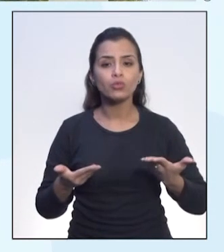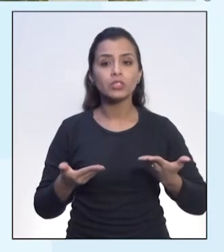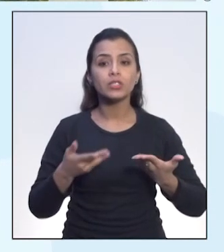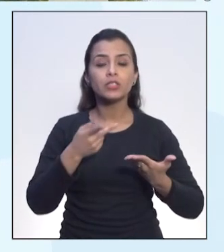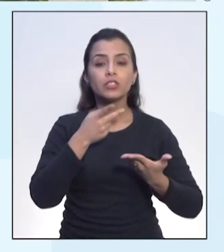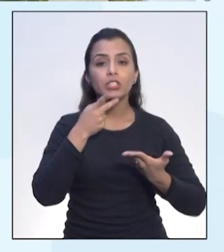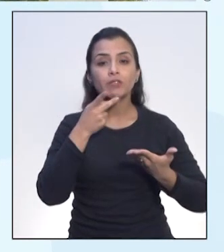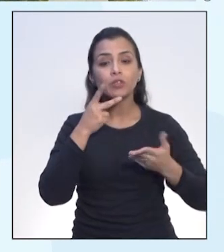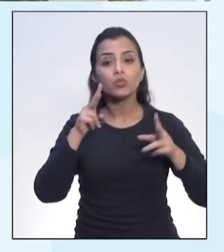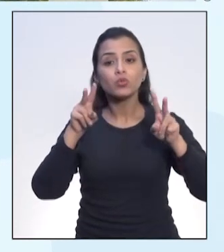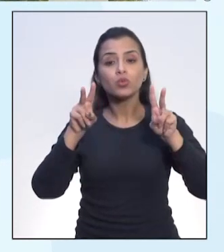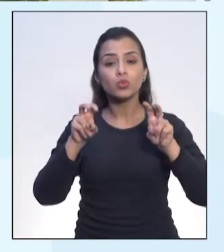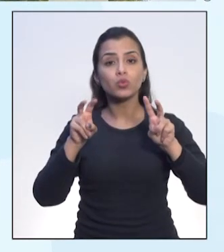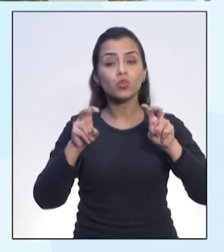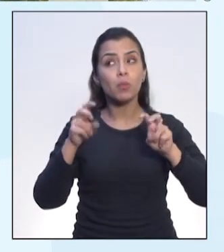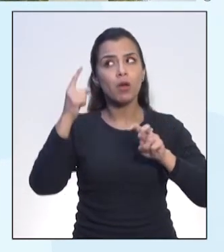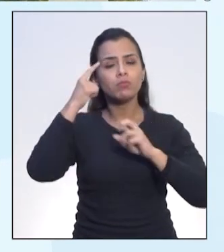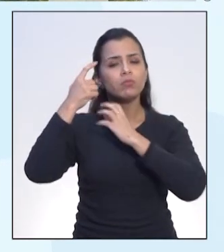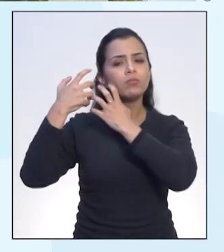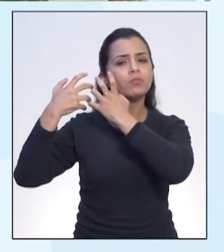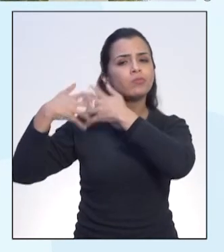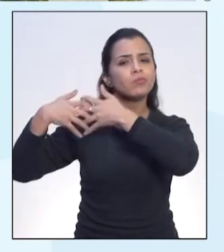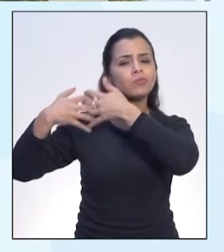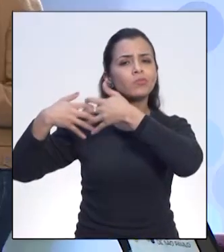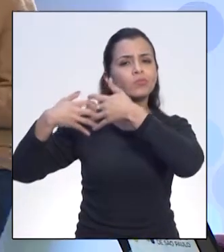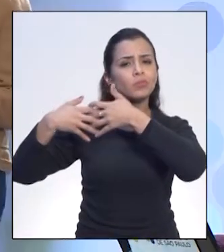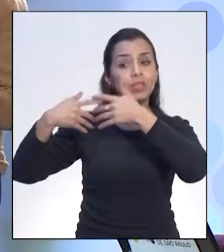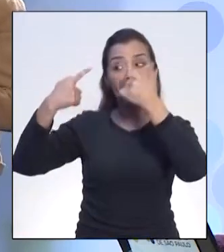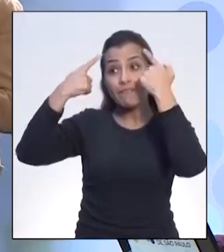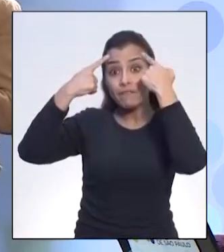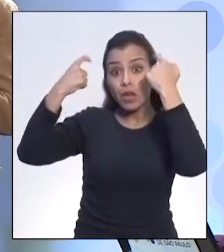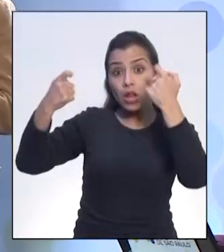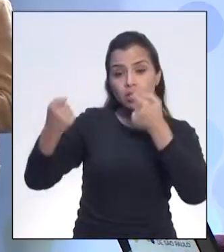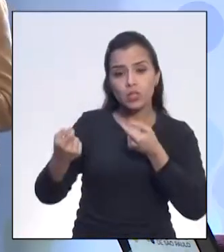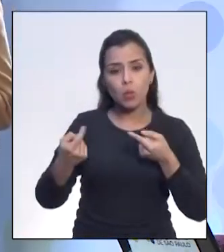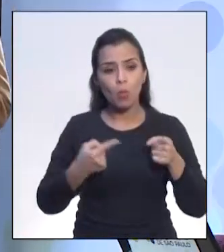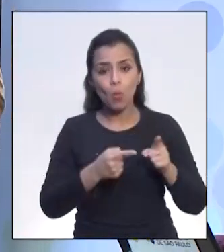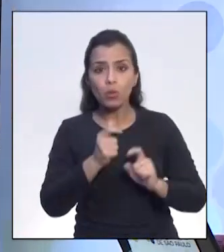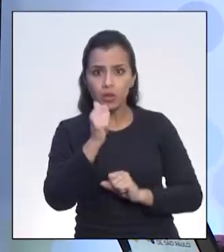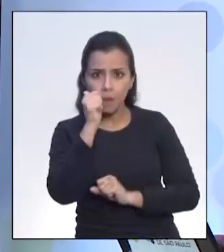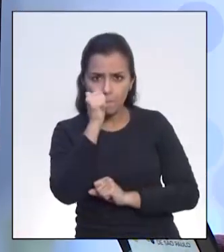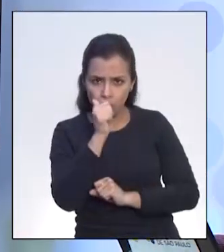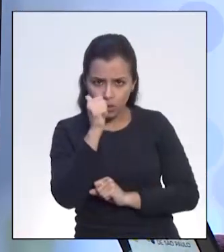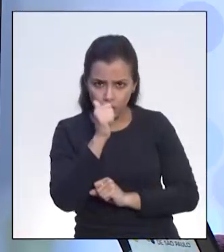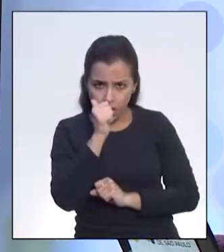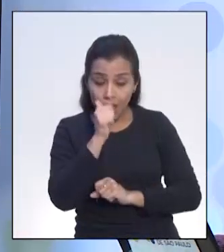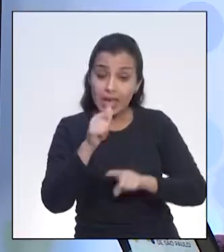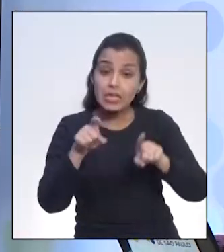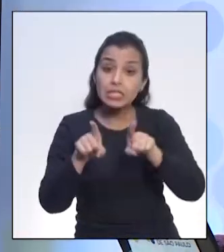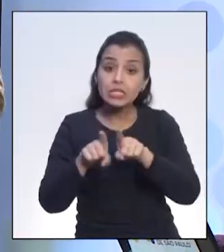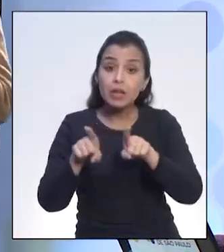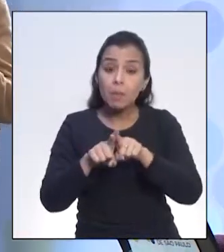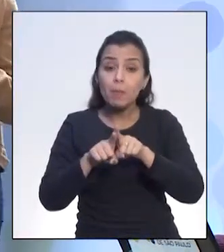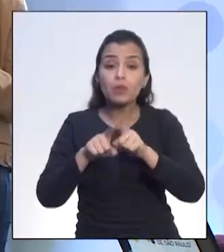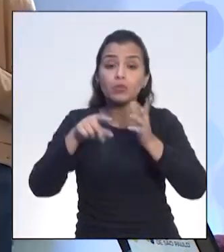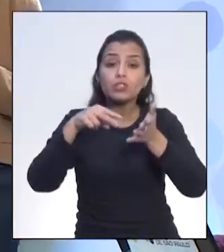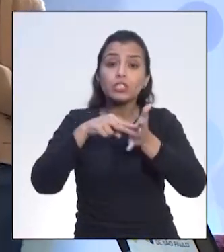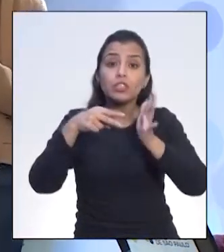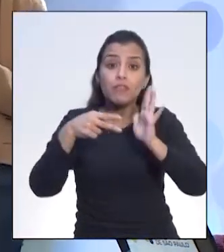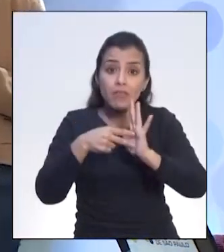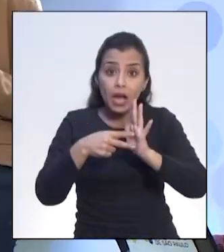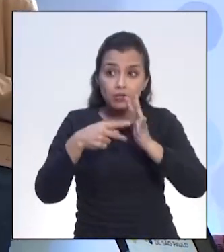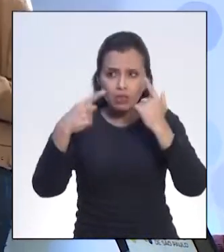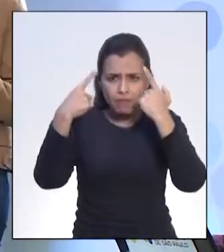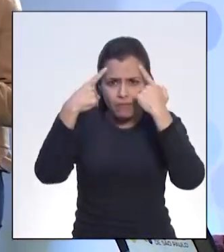estabelecendo sobre a reflexão sobre a violência contra a mulher e sobre o que significa essa